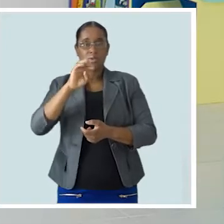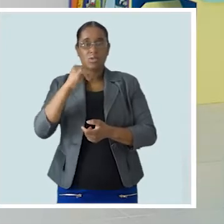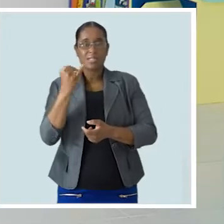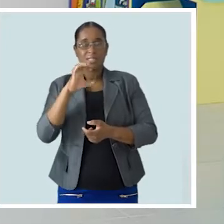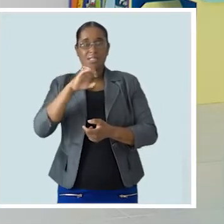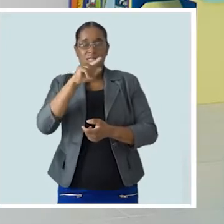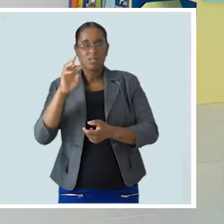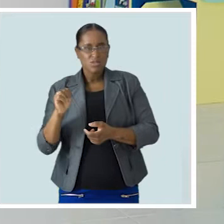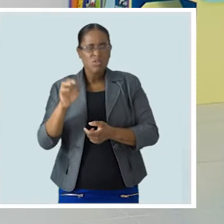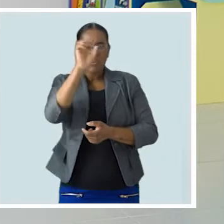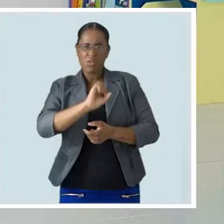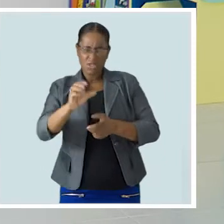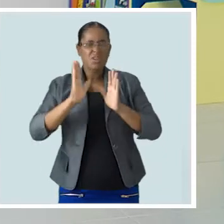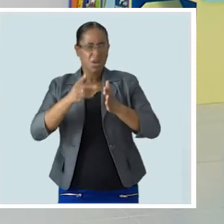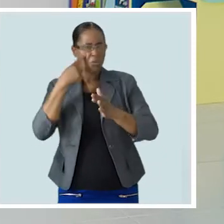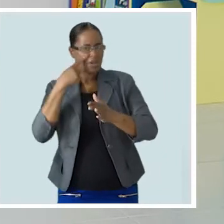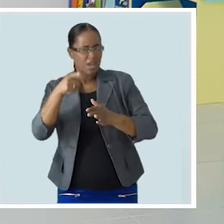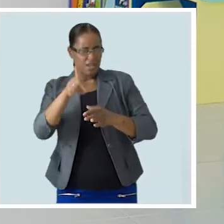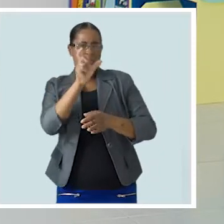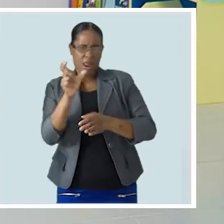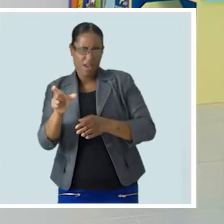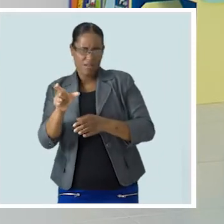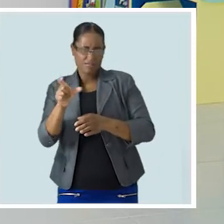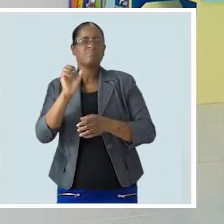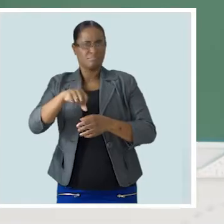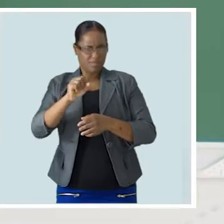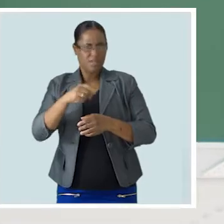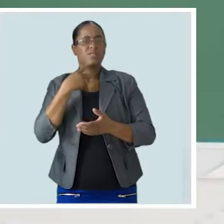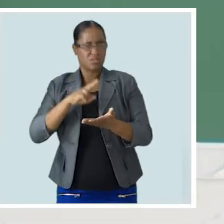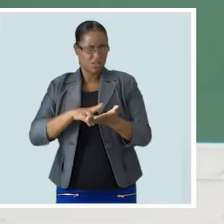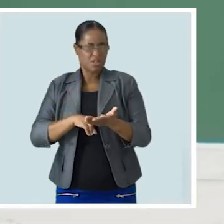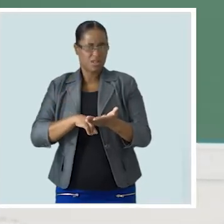ainda temos os quantificadores